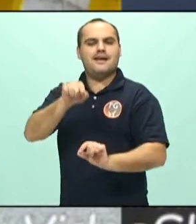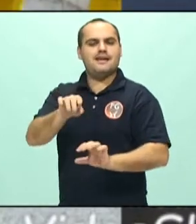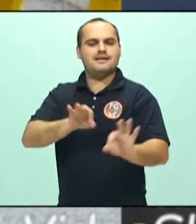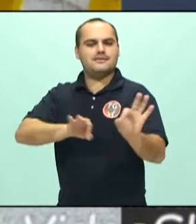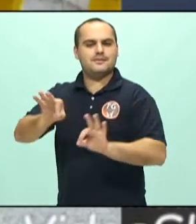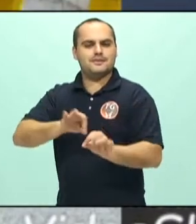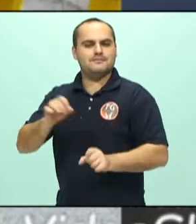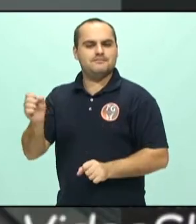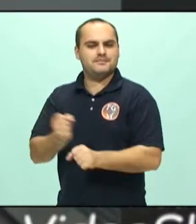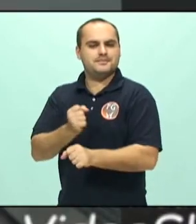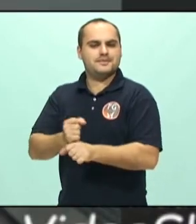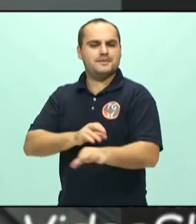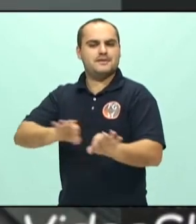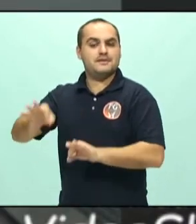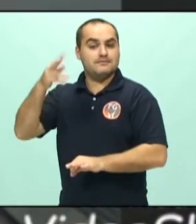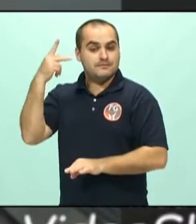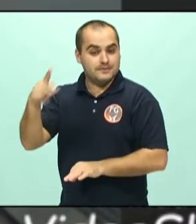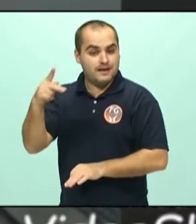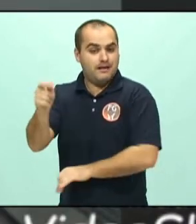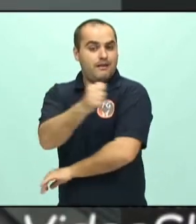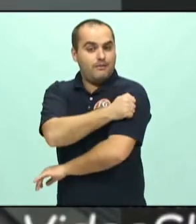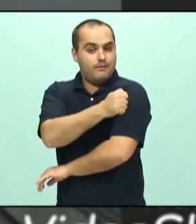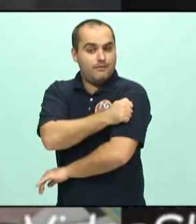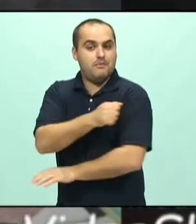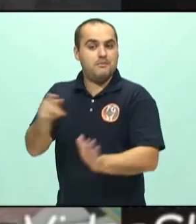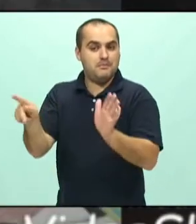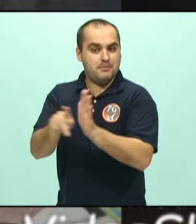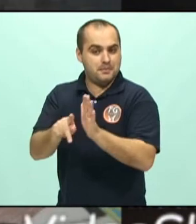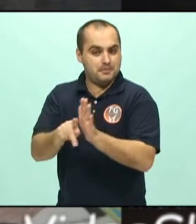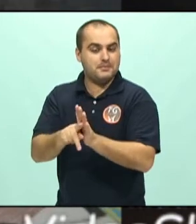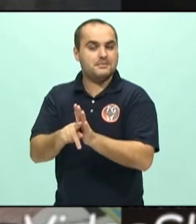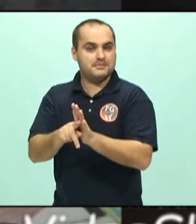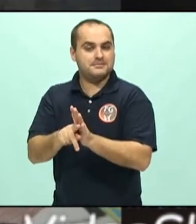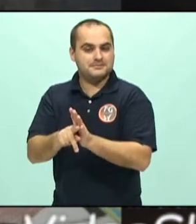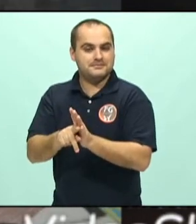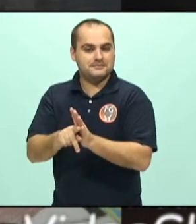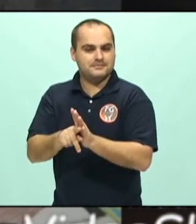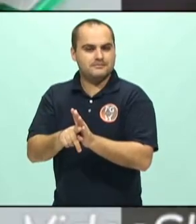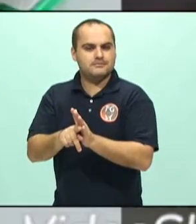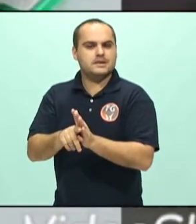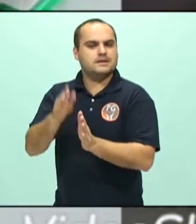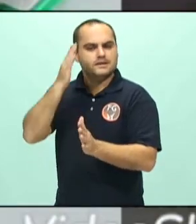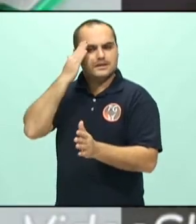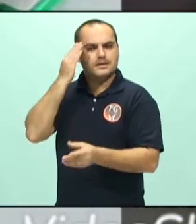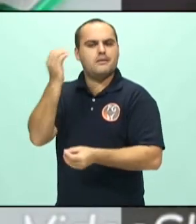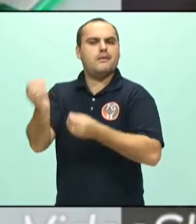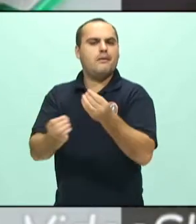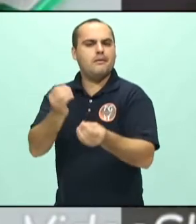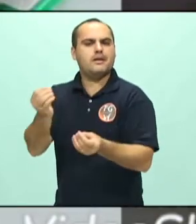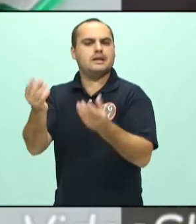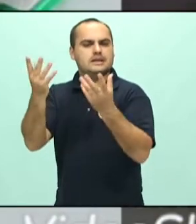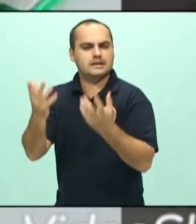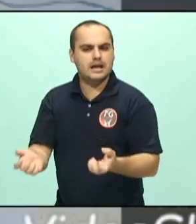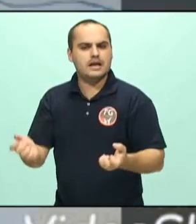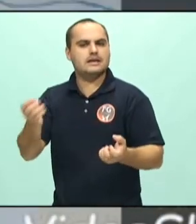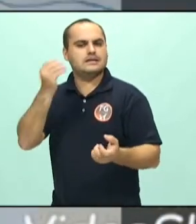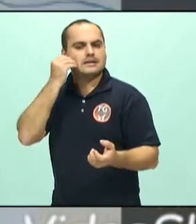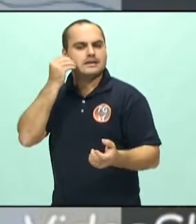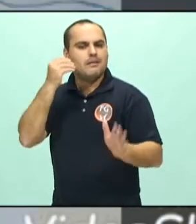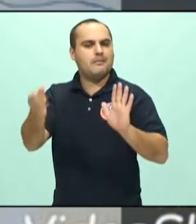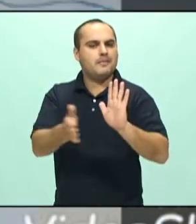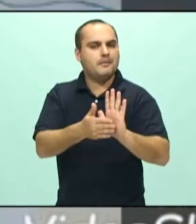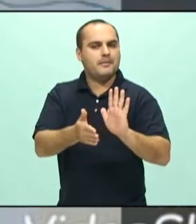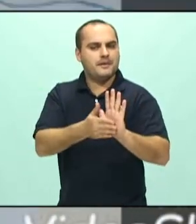organização deles mesmos, deles próprios, assim, no sentido de como aderiram, como abraçaram a proposta.